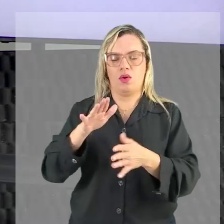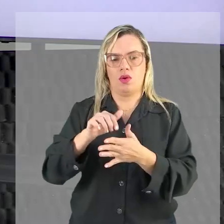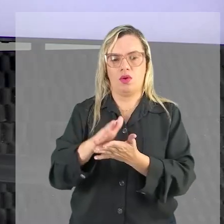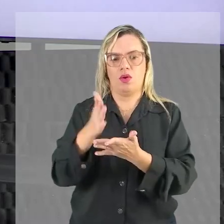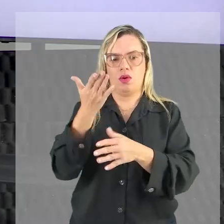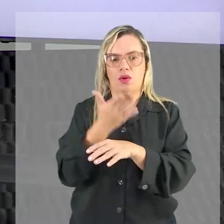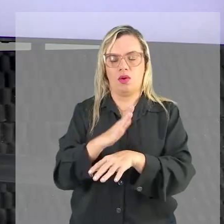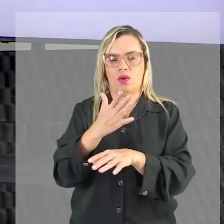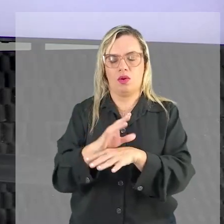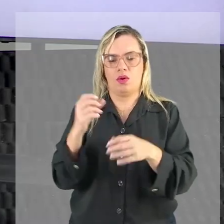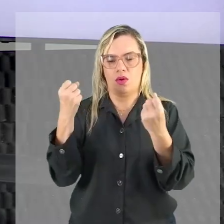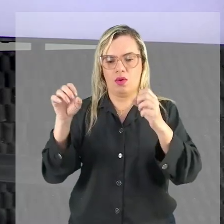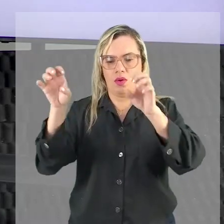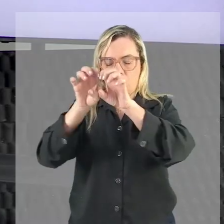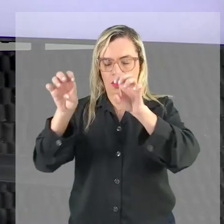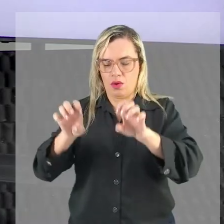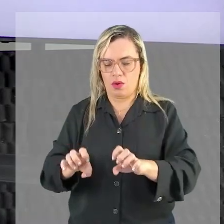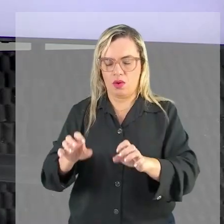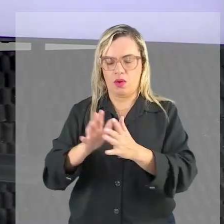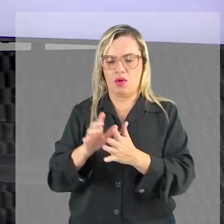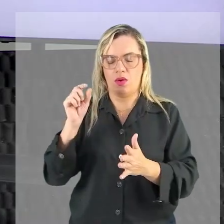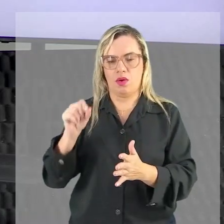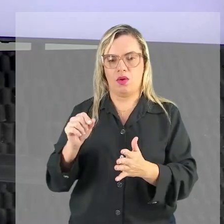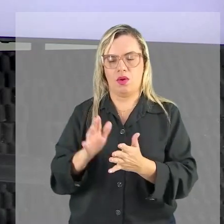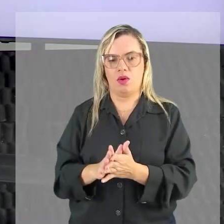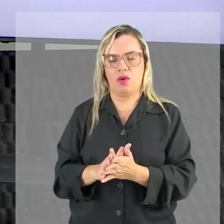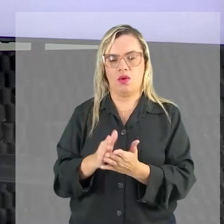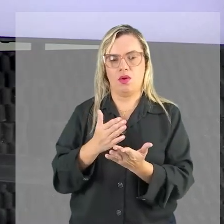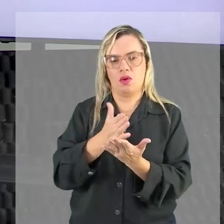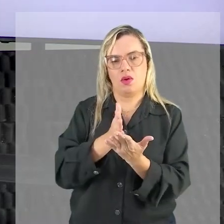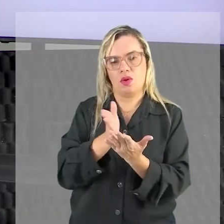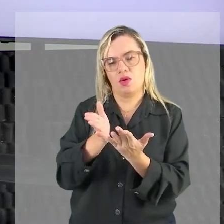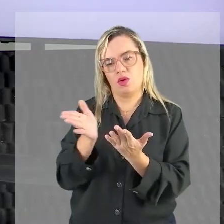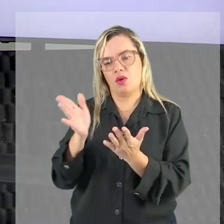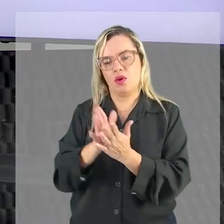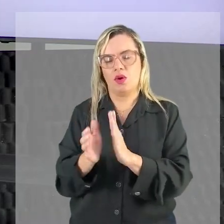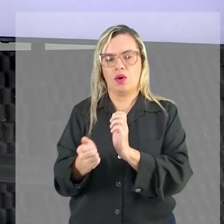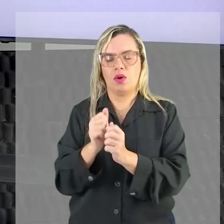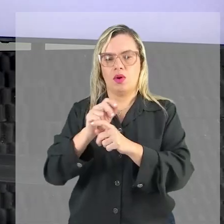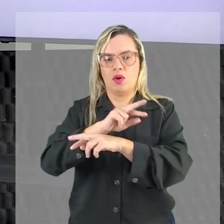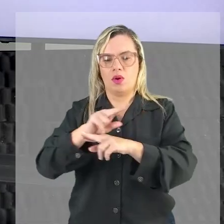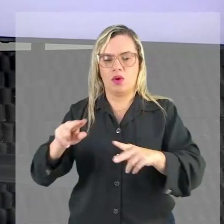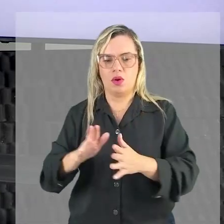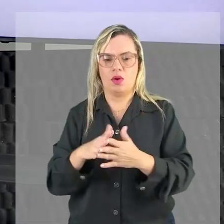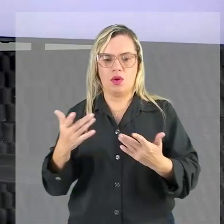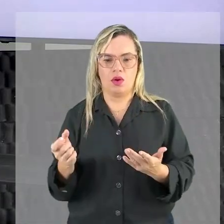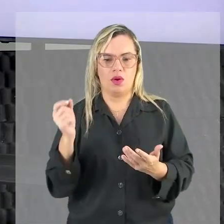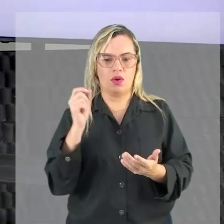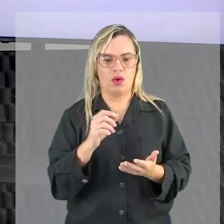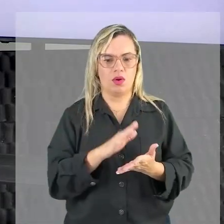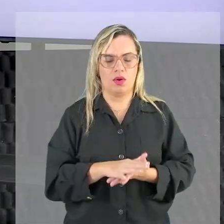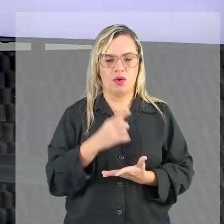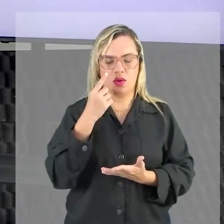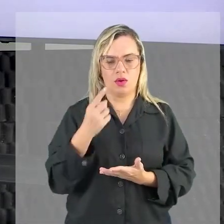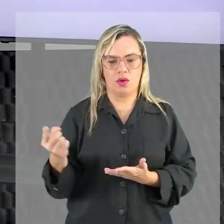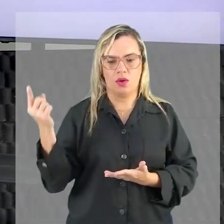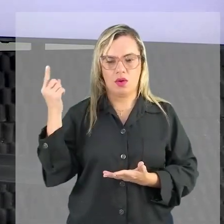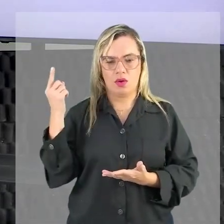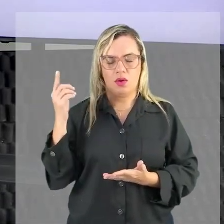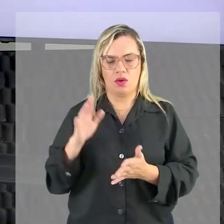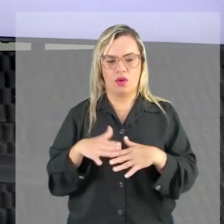estruturada, que é o exercício físico e as modalidades esportivas. Nesse caso aqui está falando